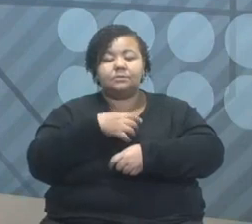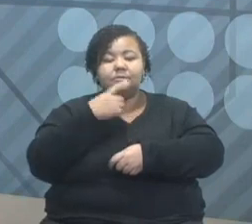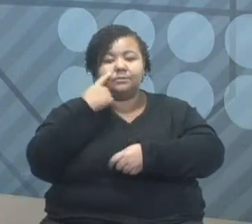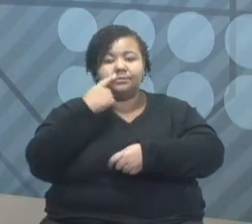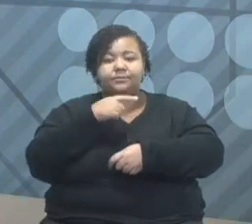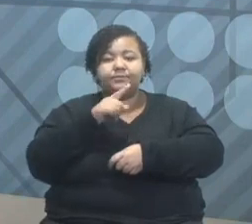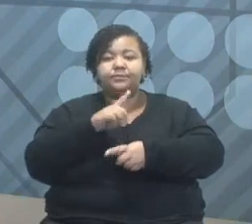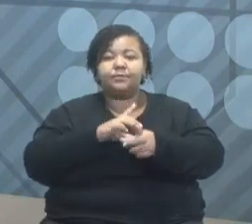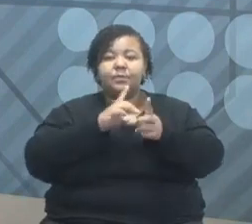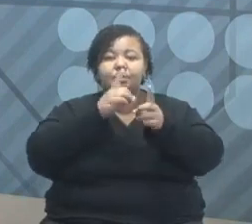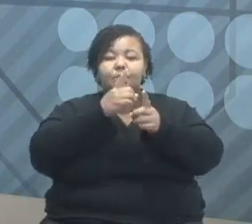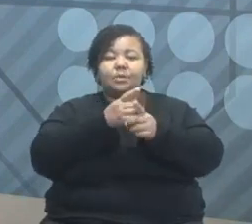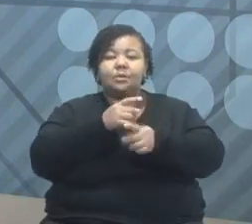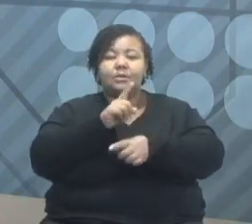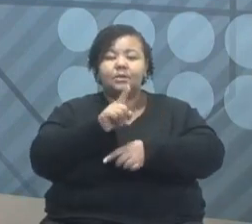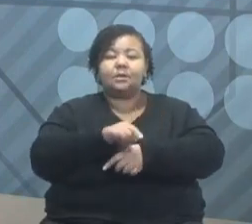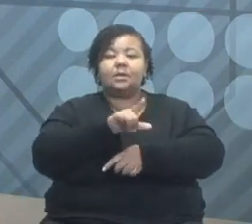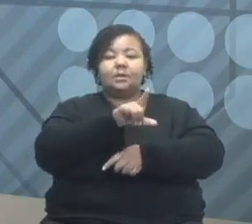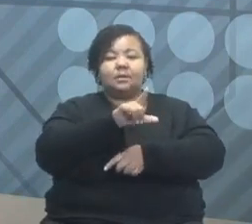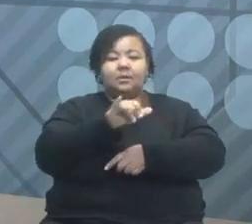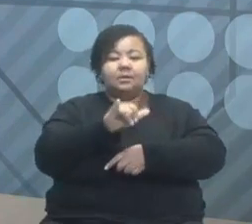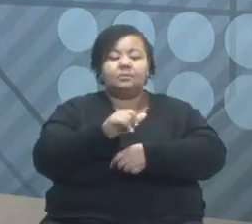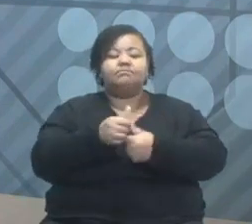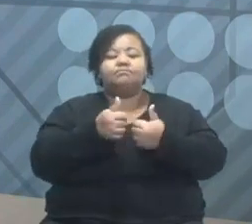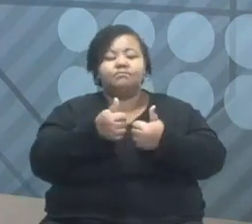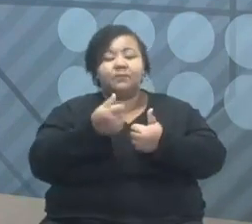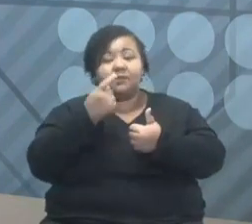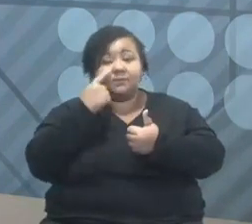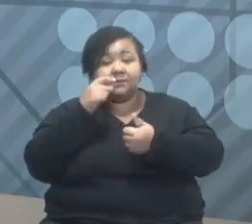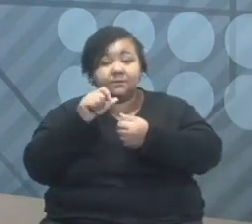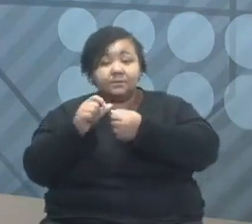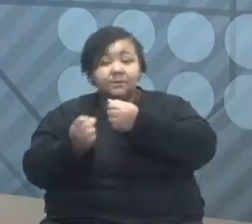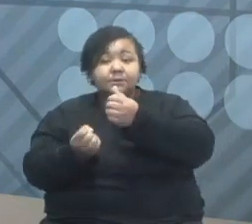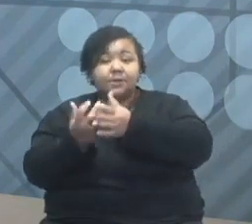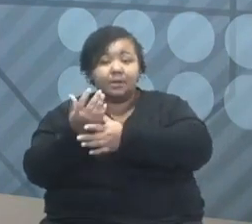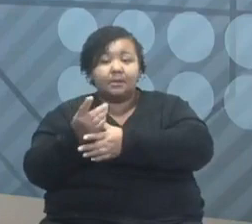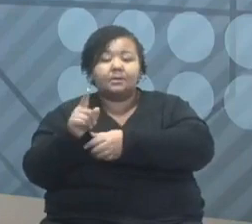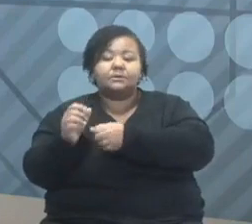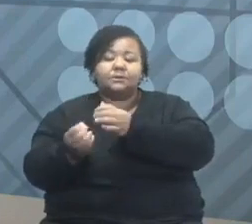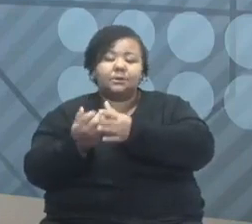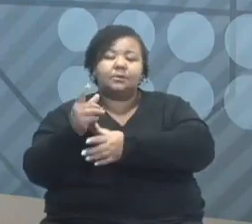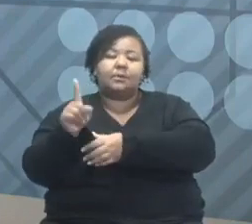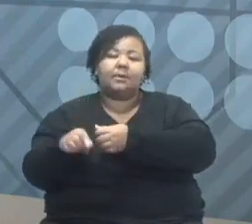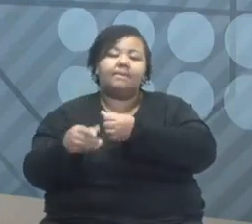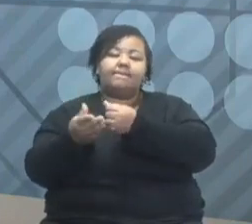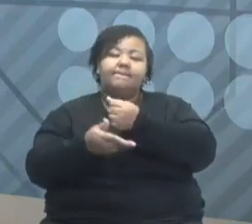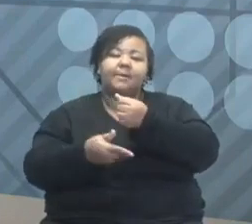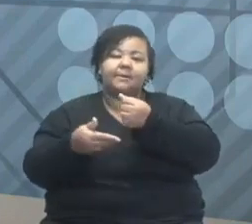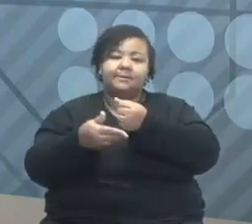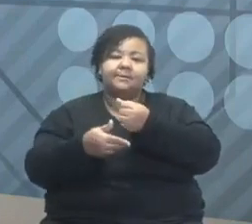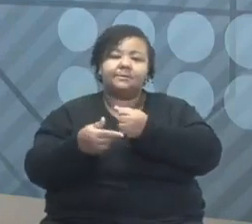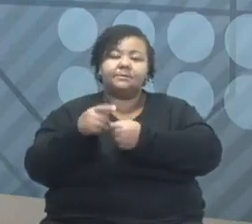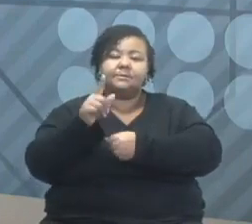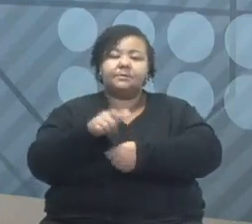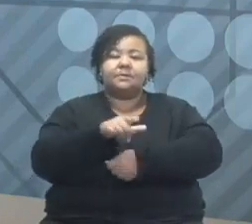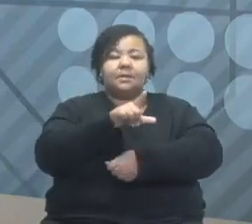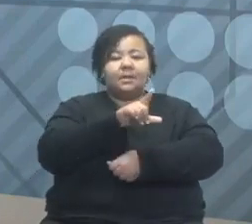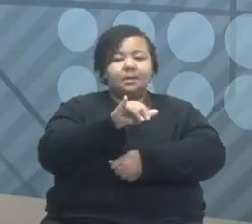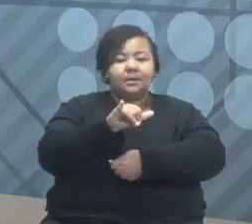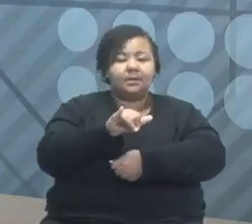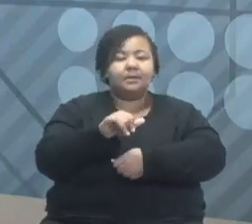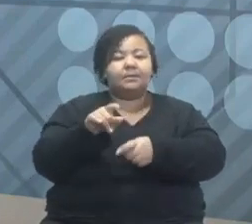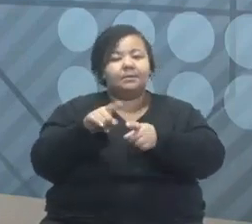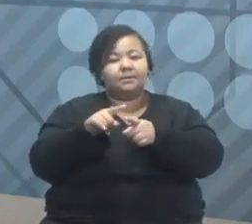verificar. Encontrei que ele é LI. Então, vamos ver se ele vai gerar. Se ele gerou, é uma base. Então, veja, ele é LI e tem